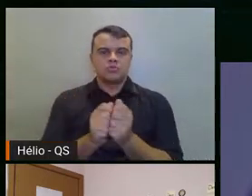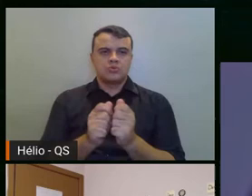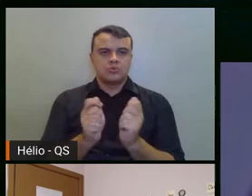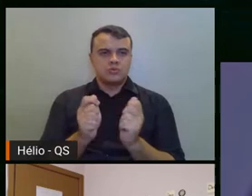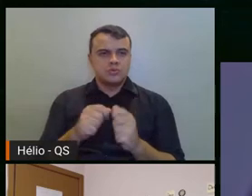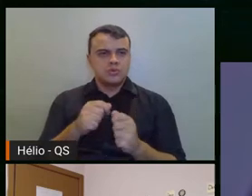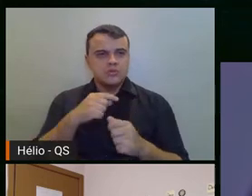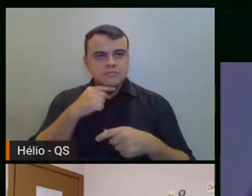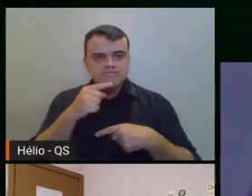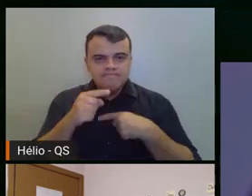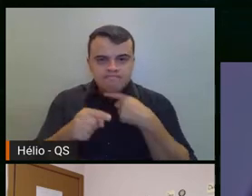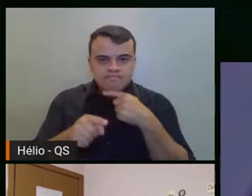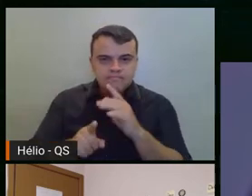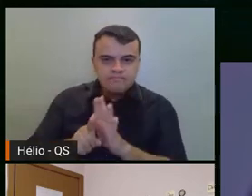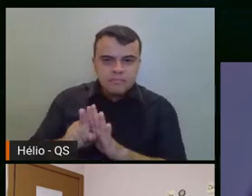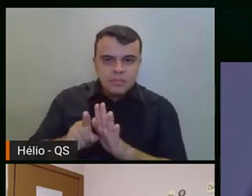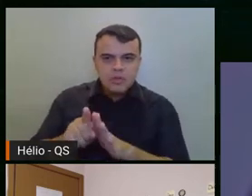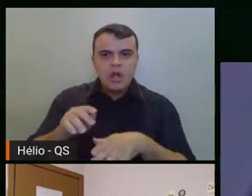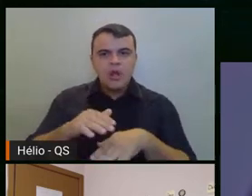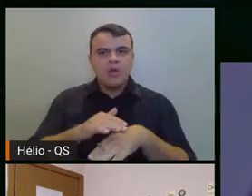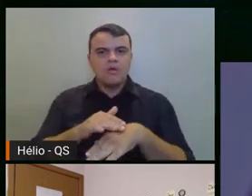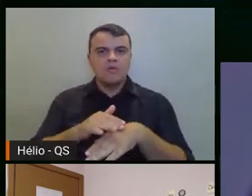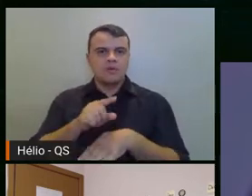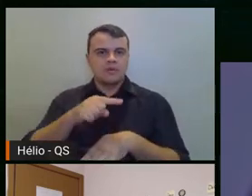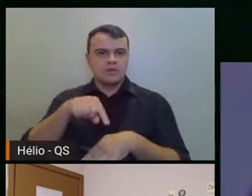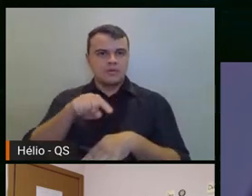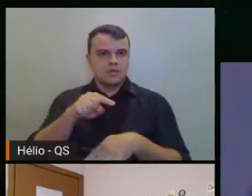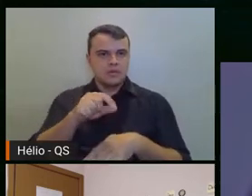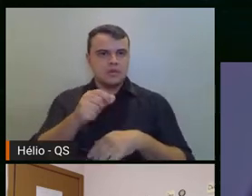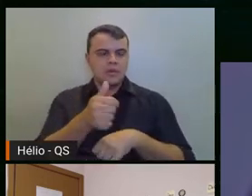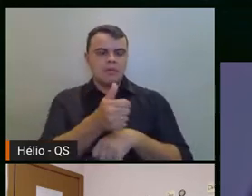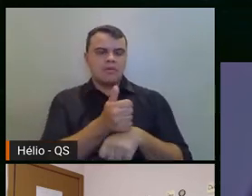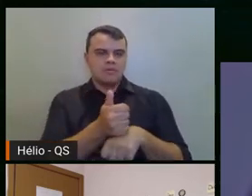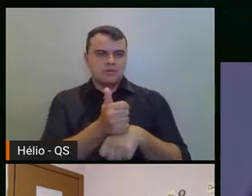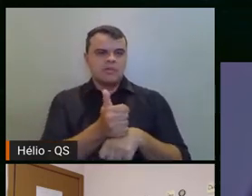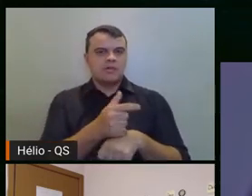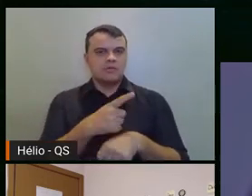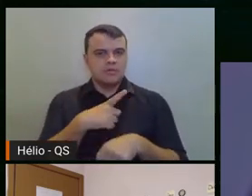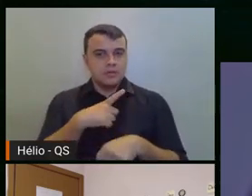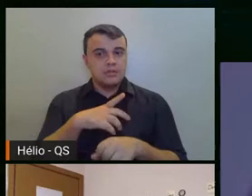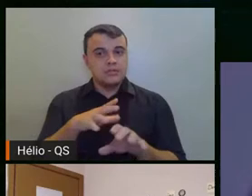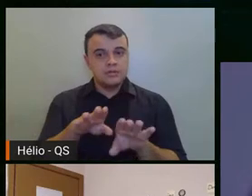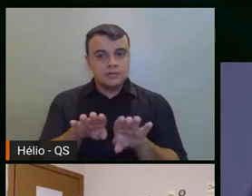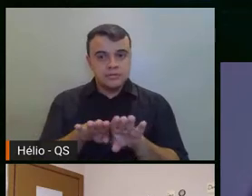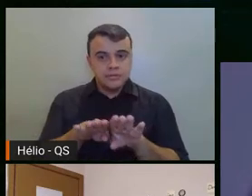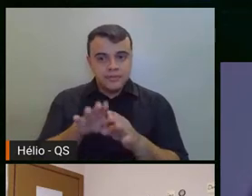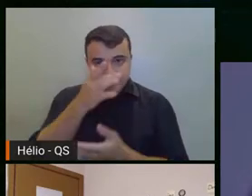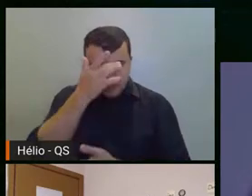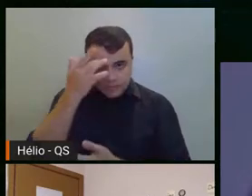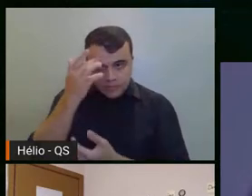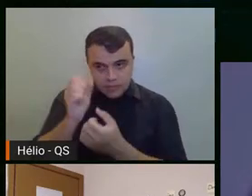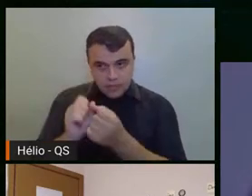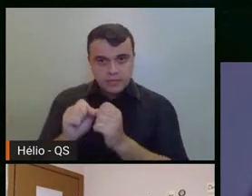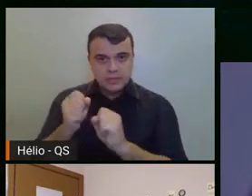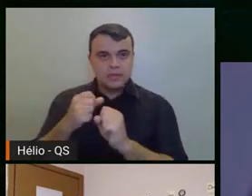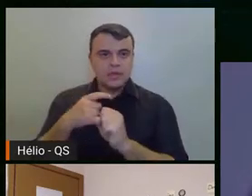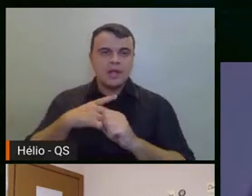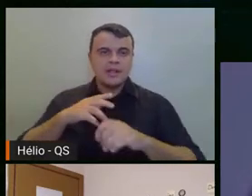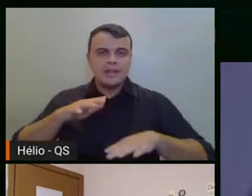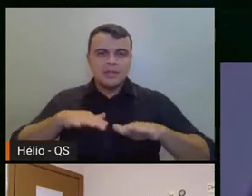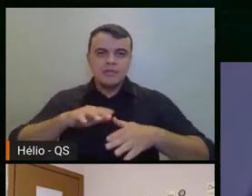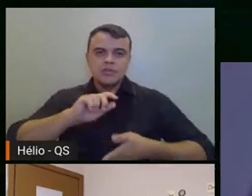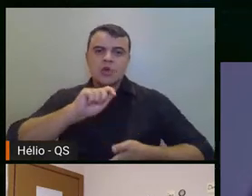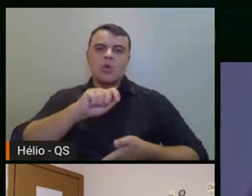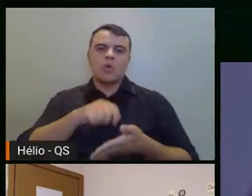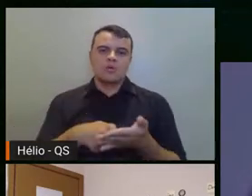poderem tirar suas dúvidas poder conversar com experts e pessoas de mercado inclusive com pessoas da empresa que talvez te